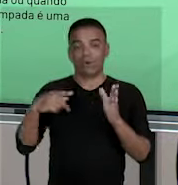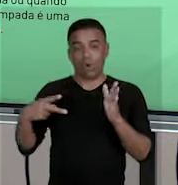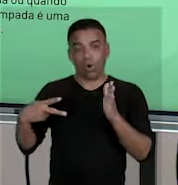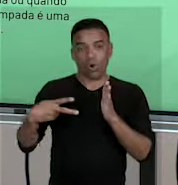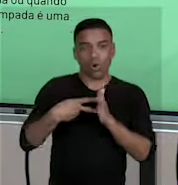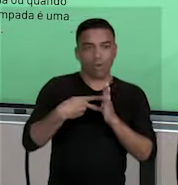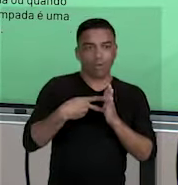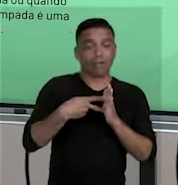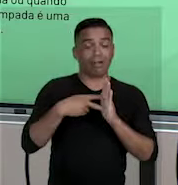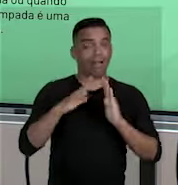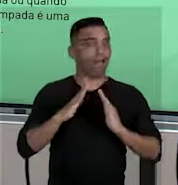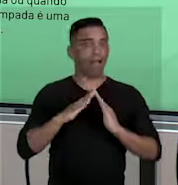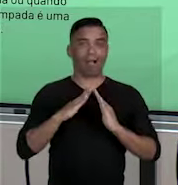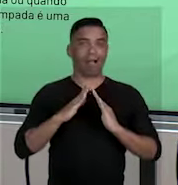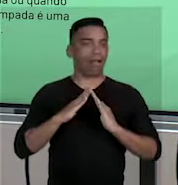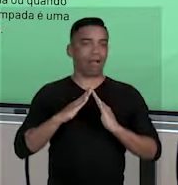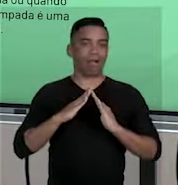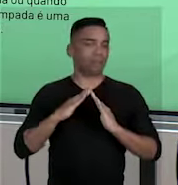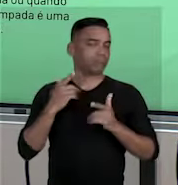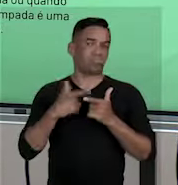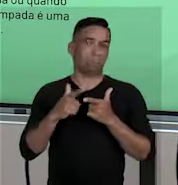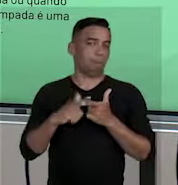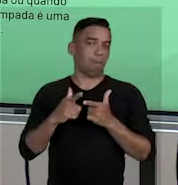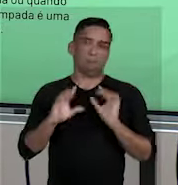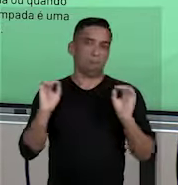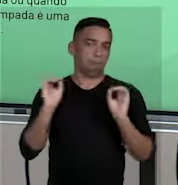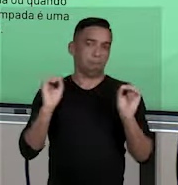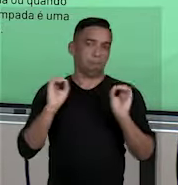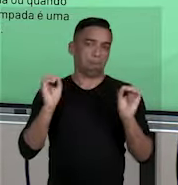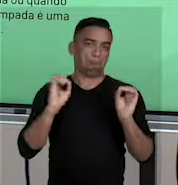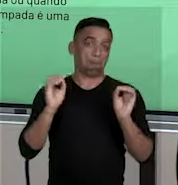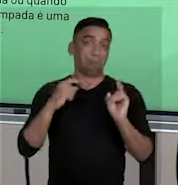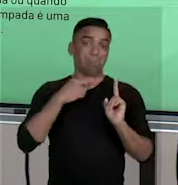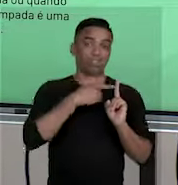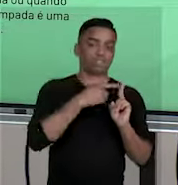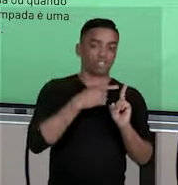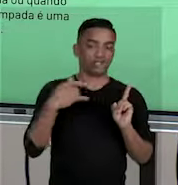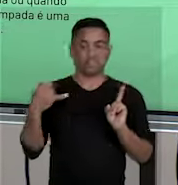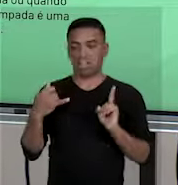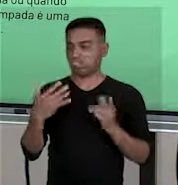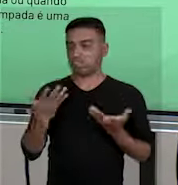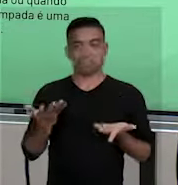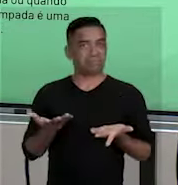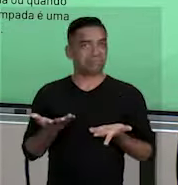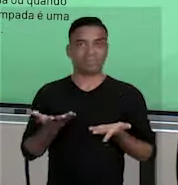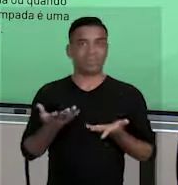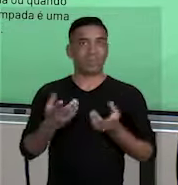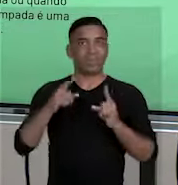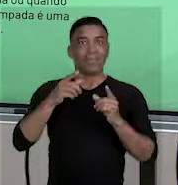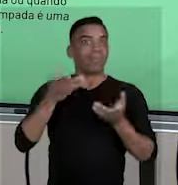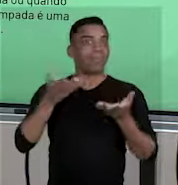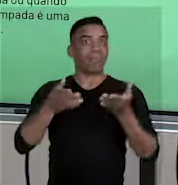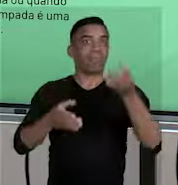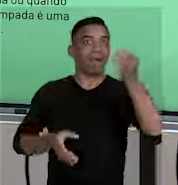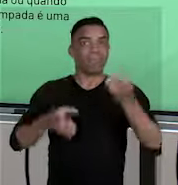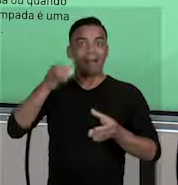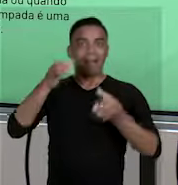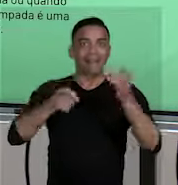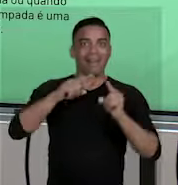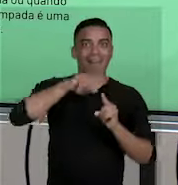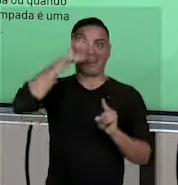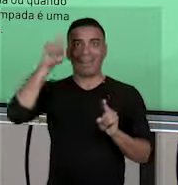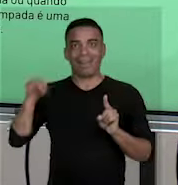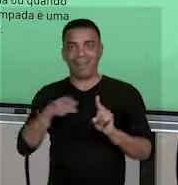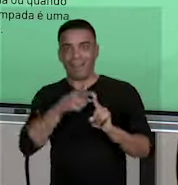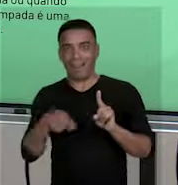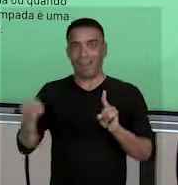na tomada, não tem problema estar ligando ou no positivo ou no negativo, porque está alternando